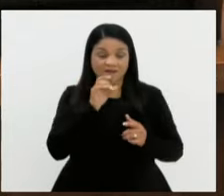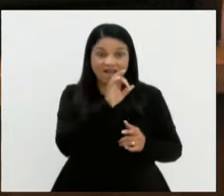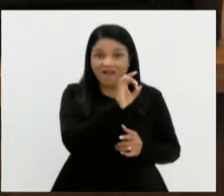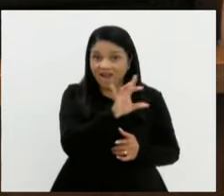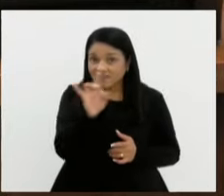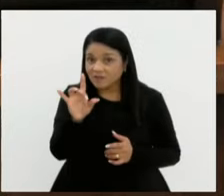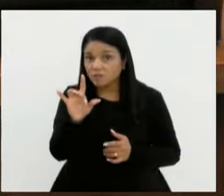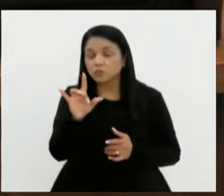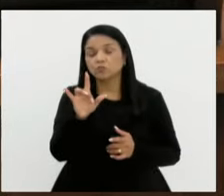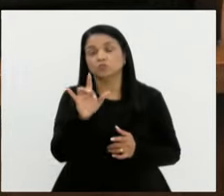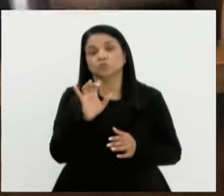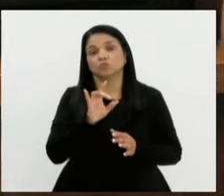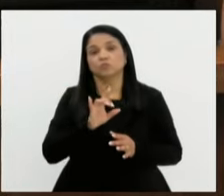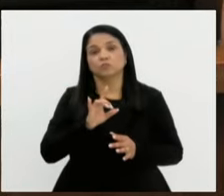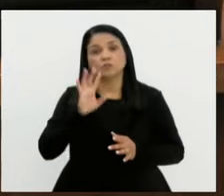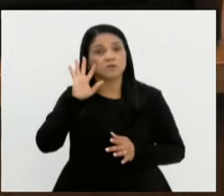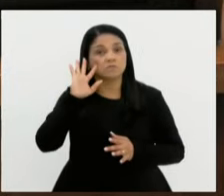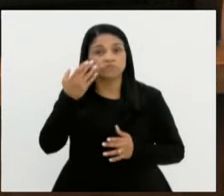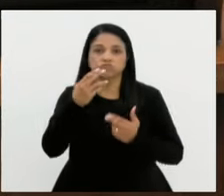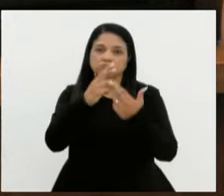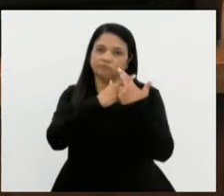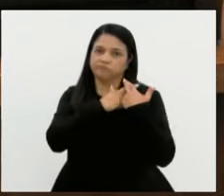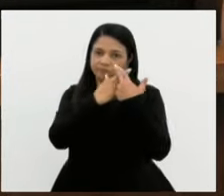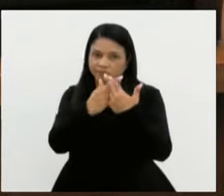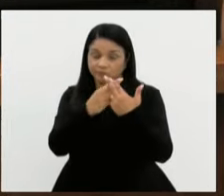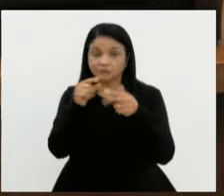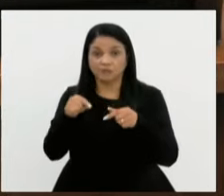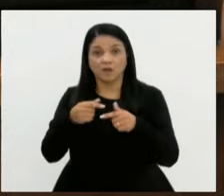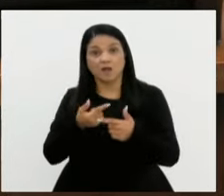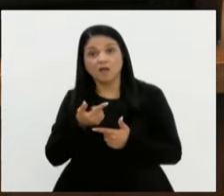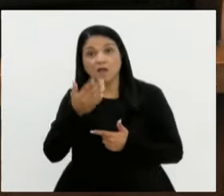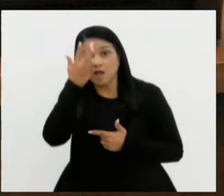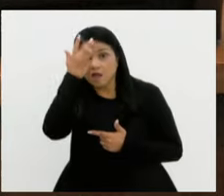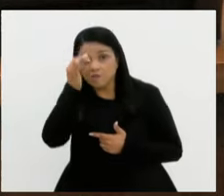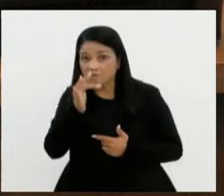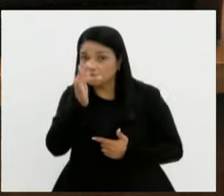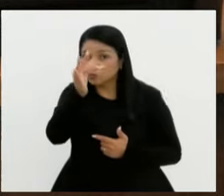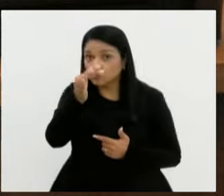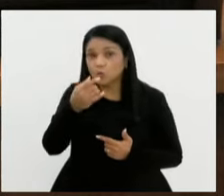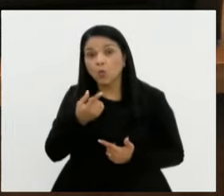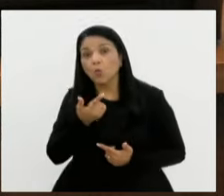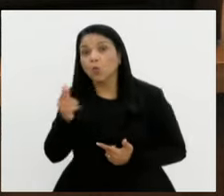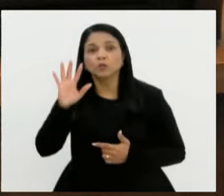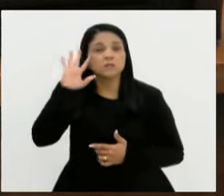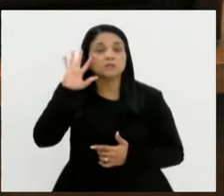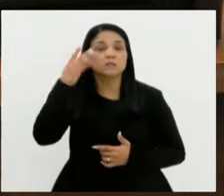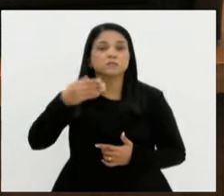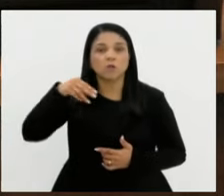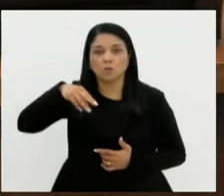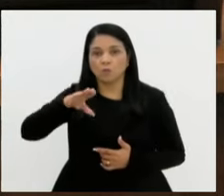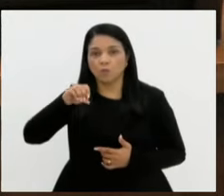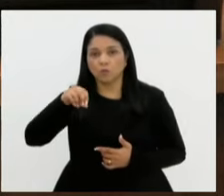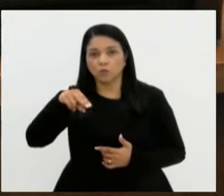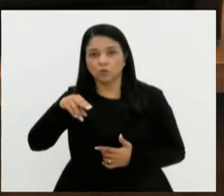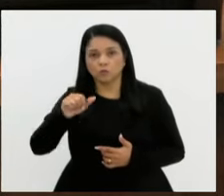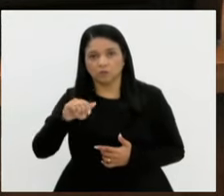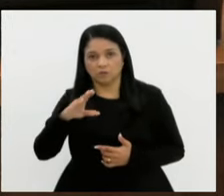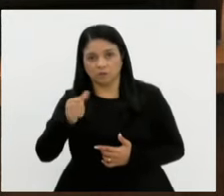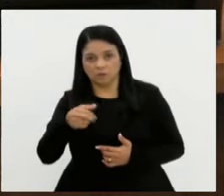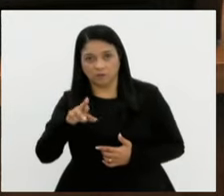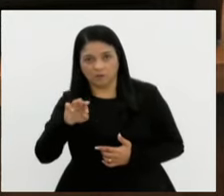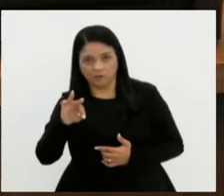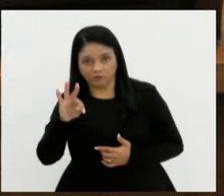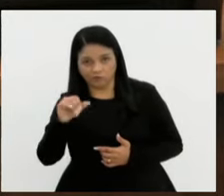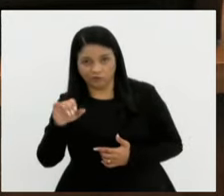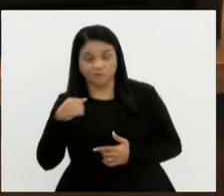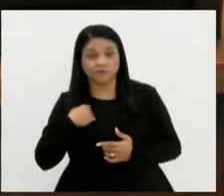Amanhã pode haver uma outra decisão monocrática atrapalhando e injustamente afastando um outro